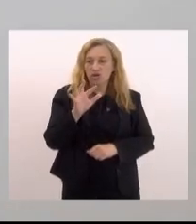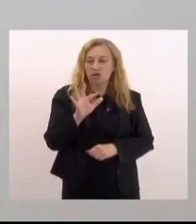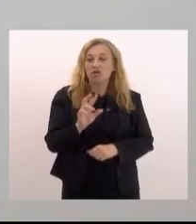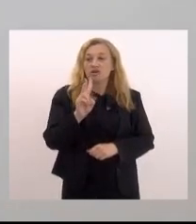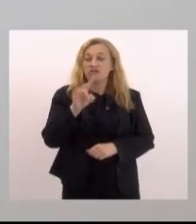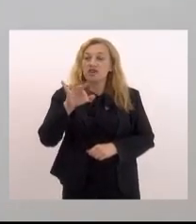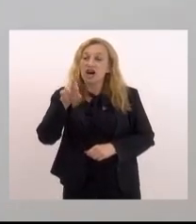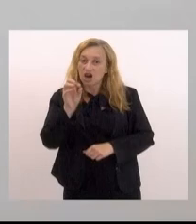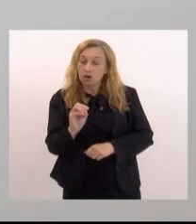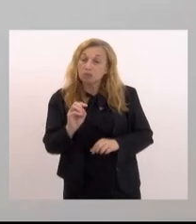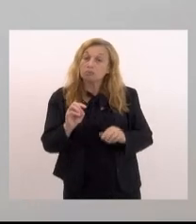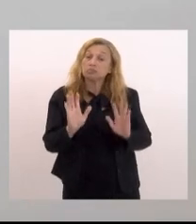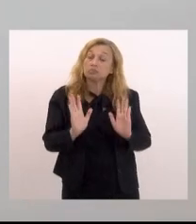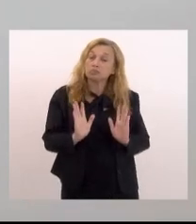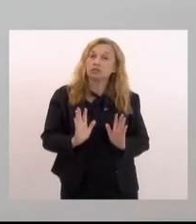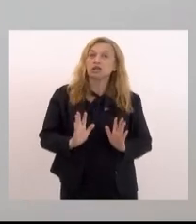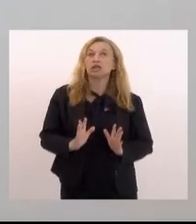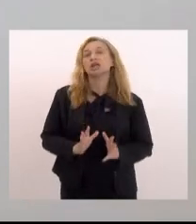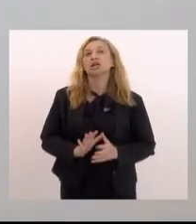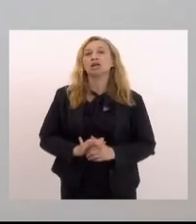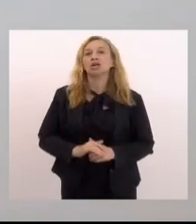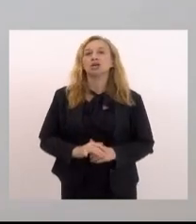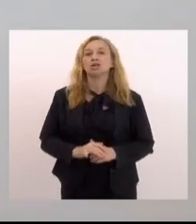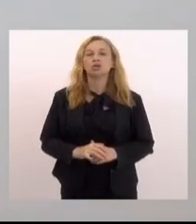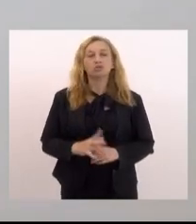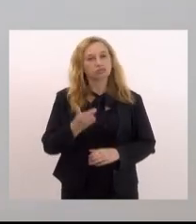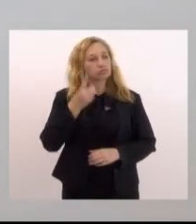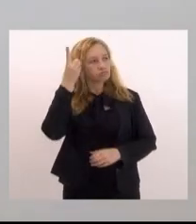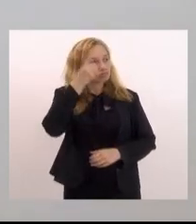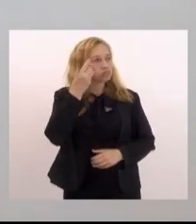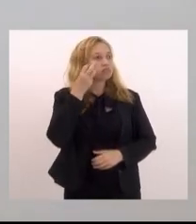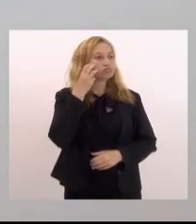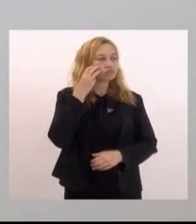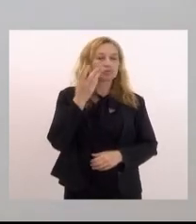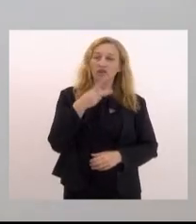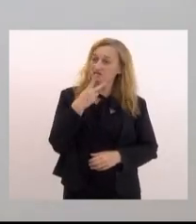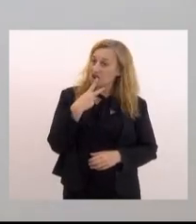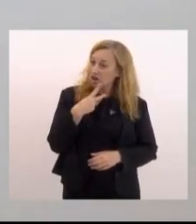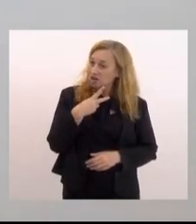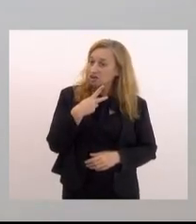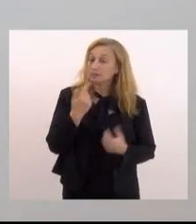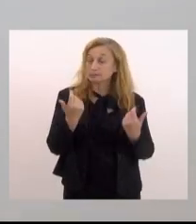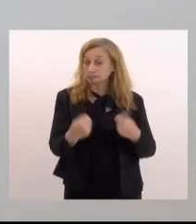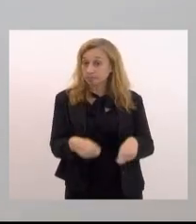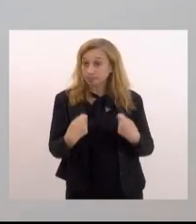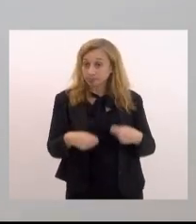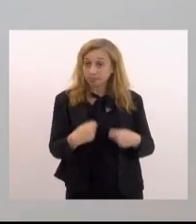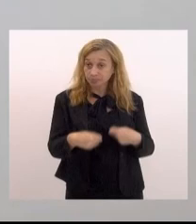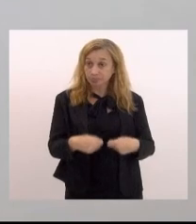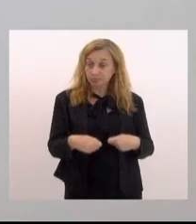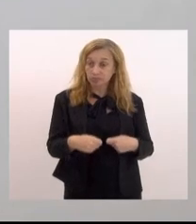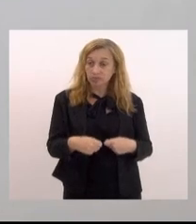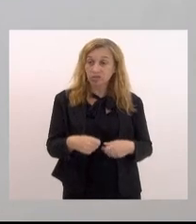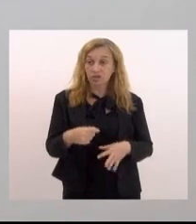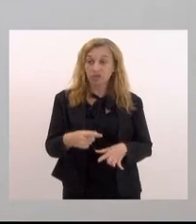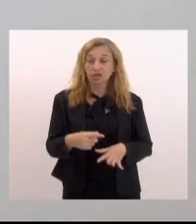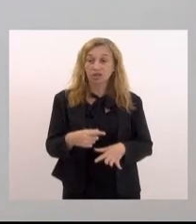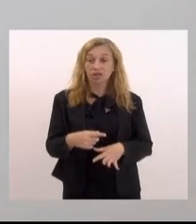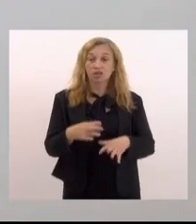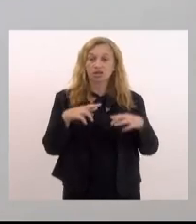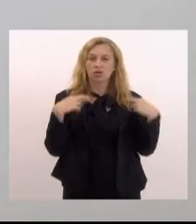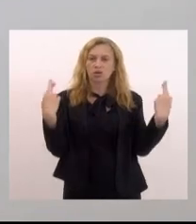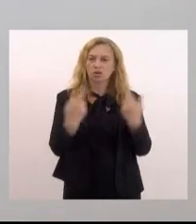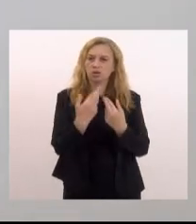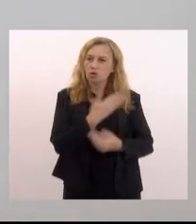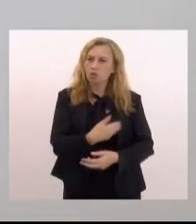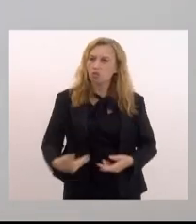arco-metropolitano. De maneira que o que o nobre deputado Valdeco está colocando, que é a necessidade de se realizar uma audiência